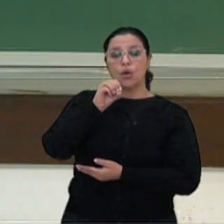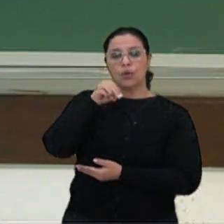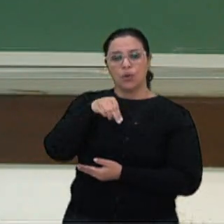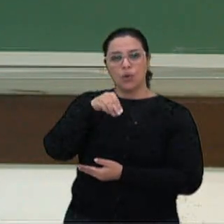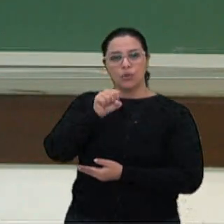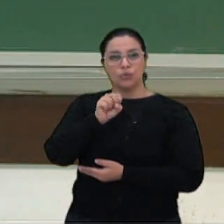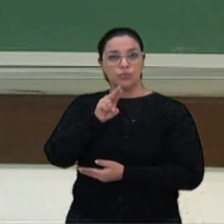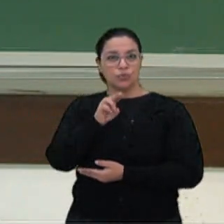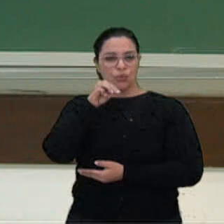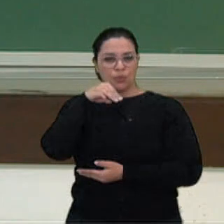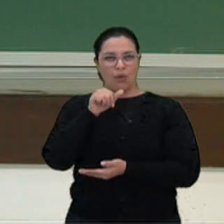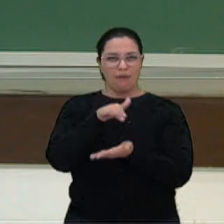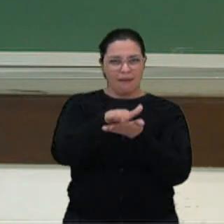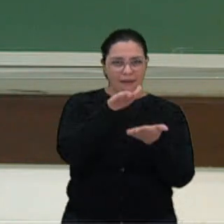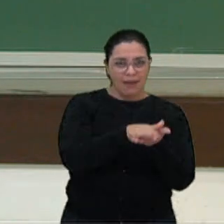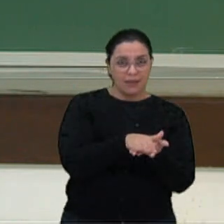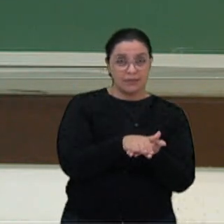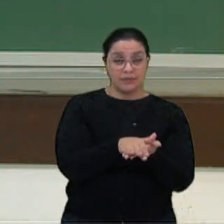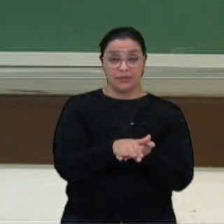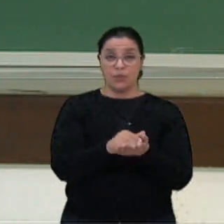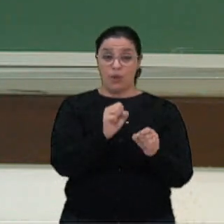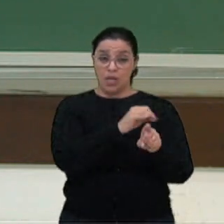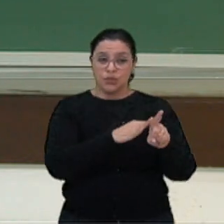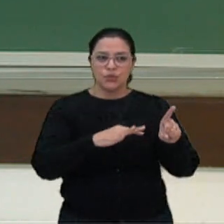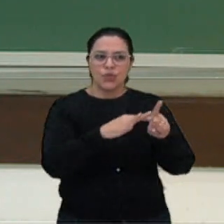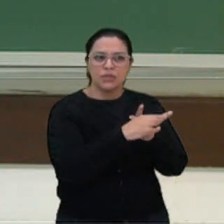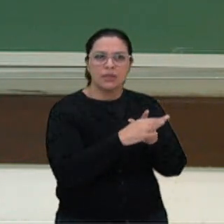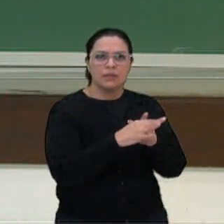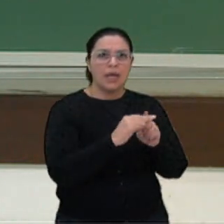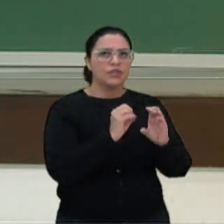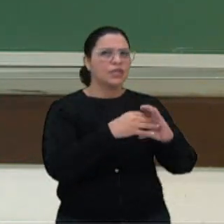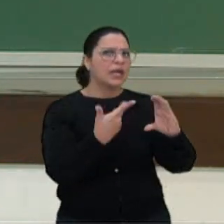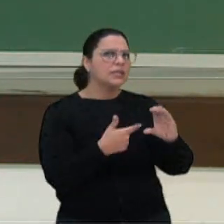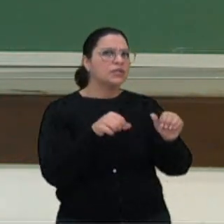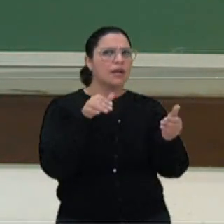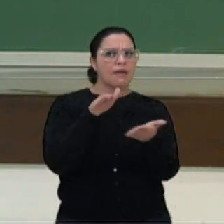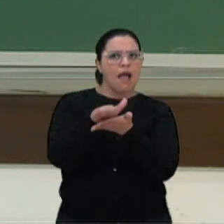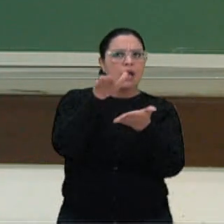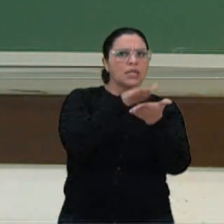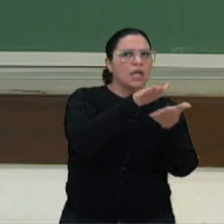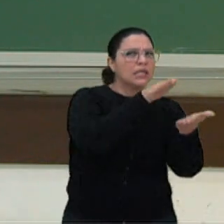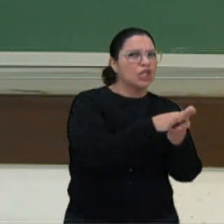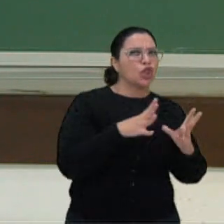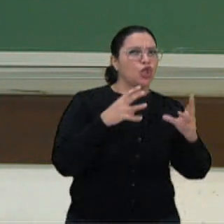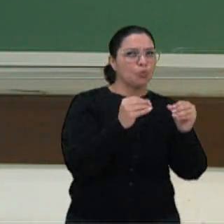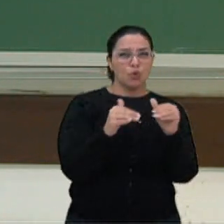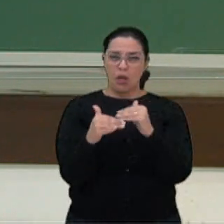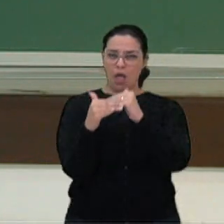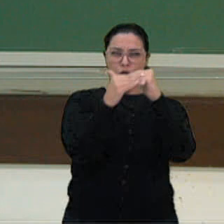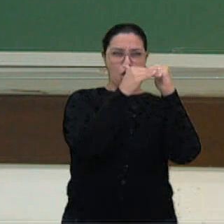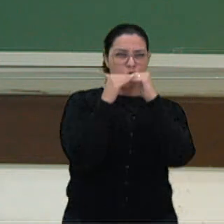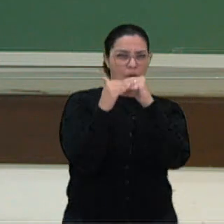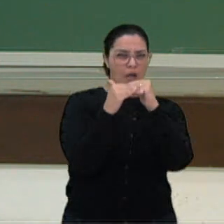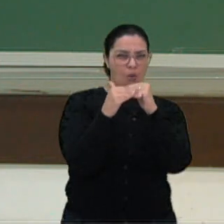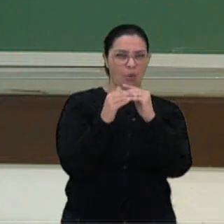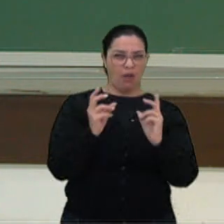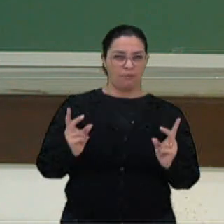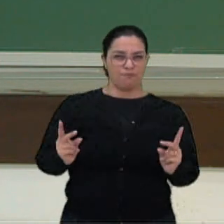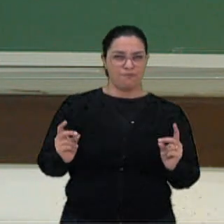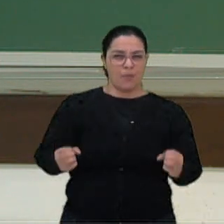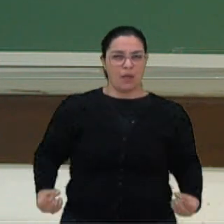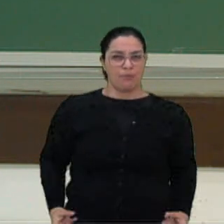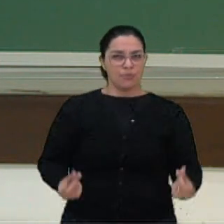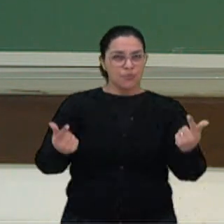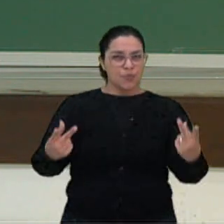moderna é caracterizada por sociedade de consumo, todo mundo tem acesso igual, homogêneo ao consumo? Na